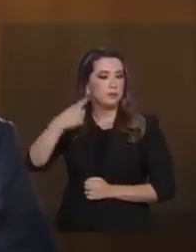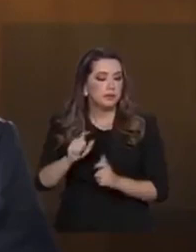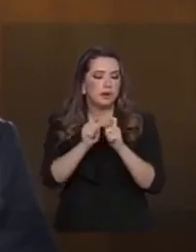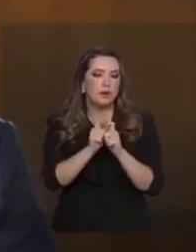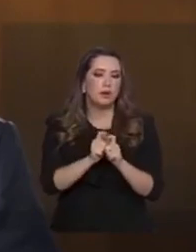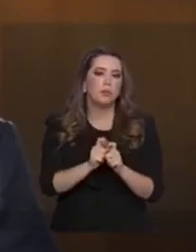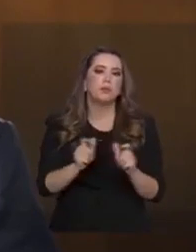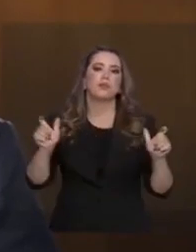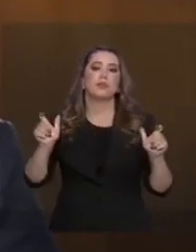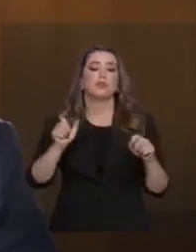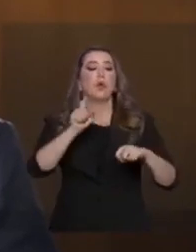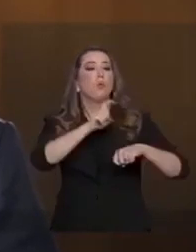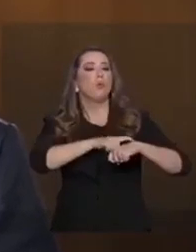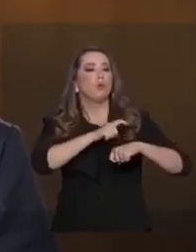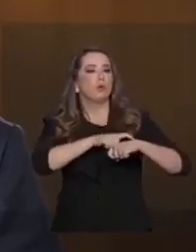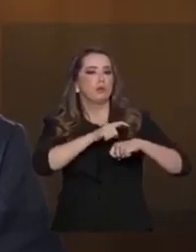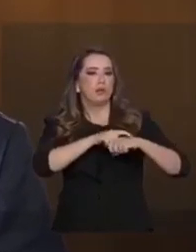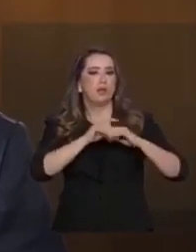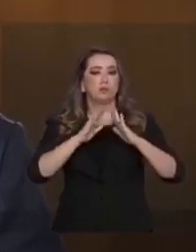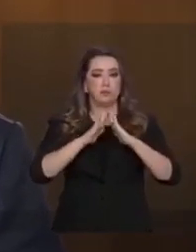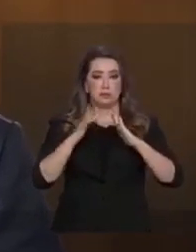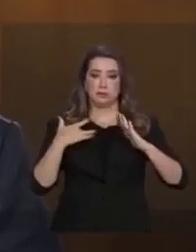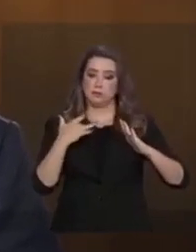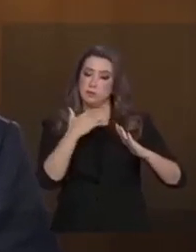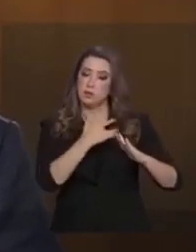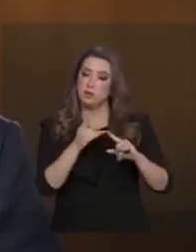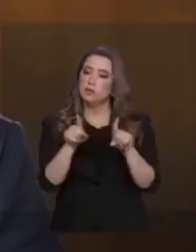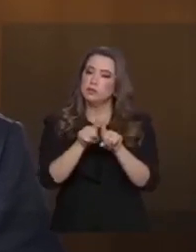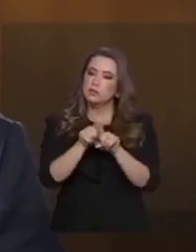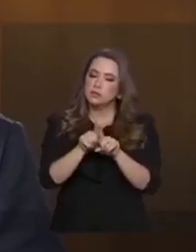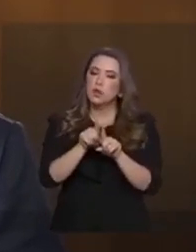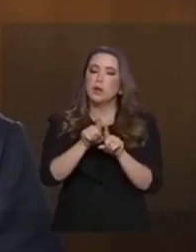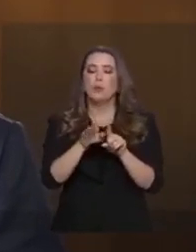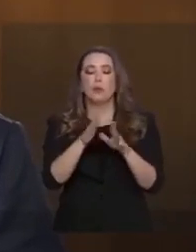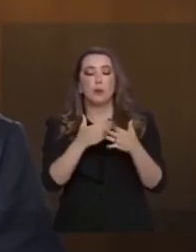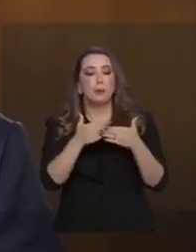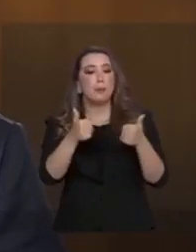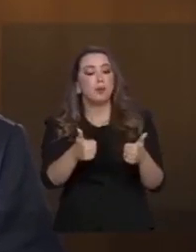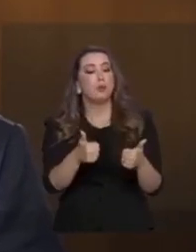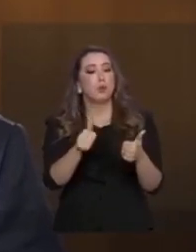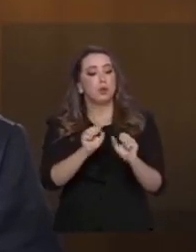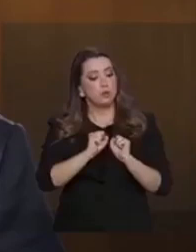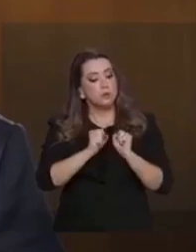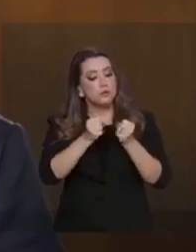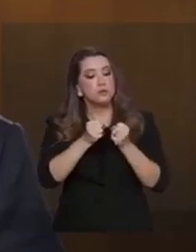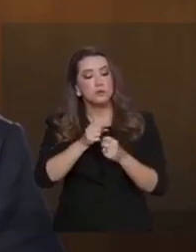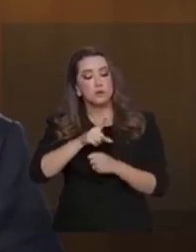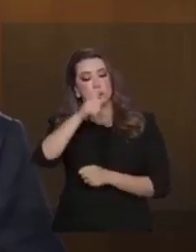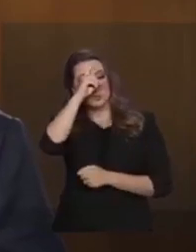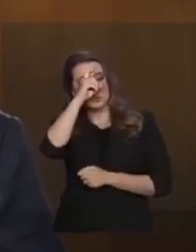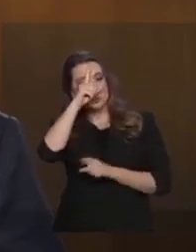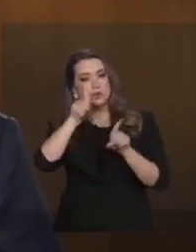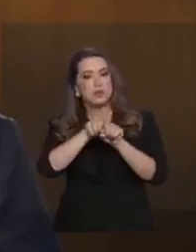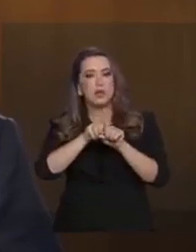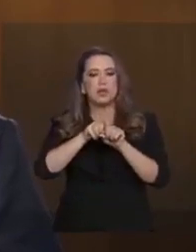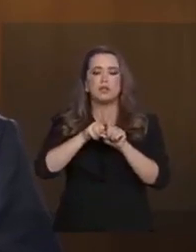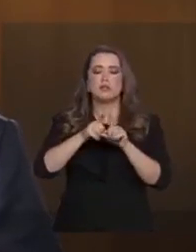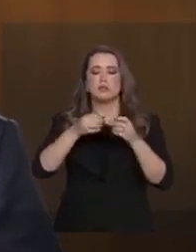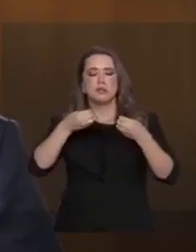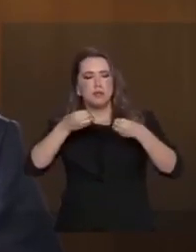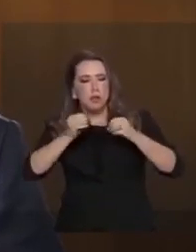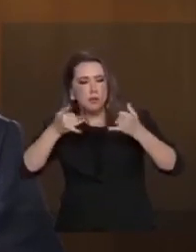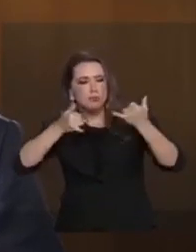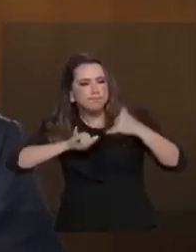o funcionamento dos postos de saúde, bem como reforço aos nossos hospitais e laboratórios. Convoco